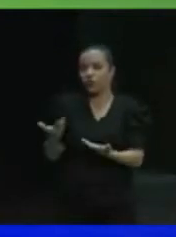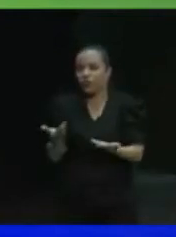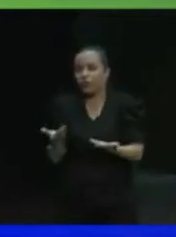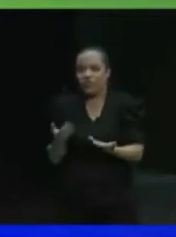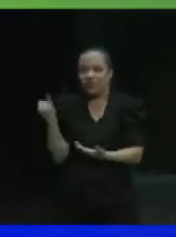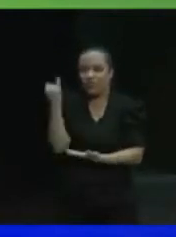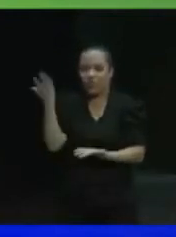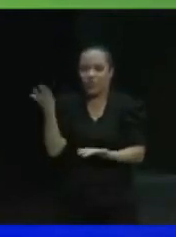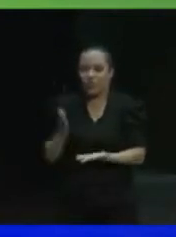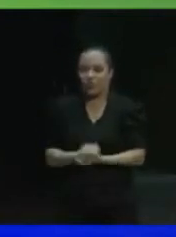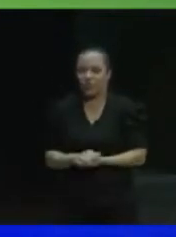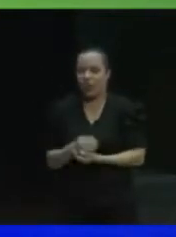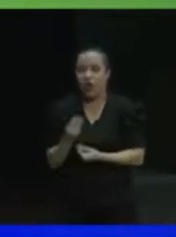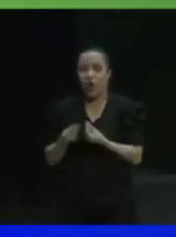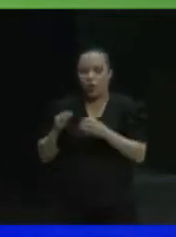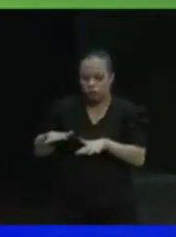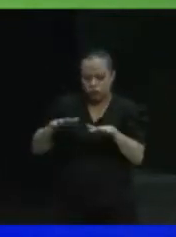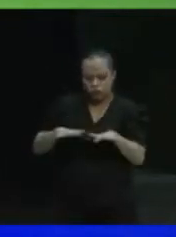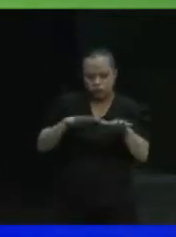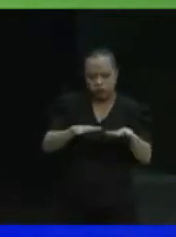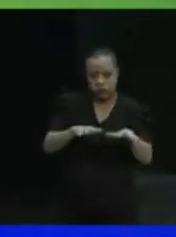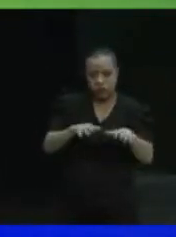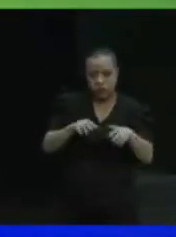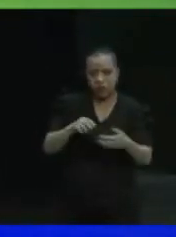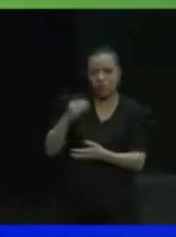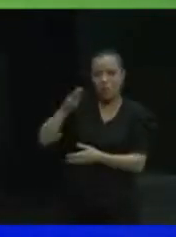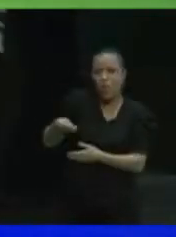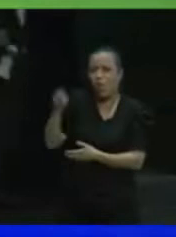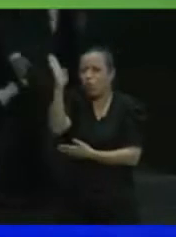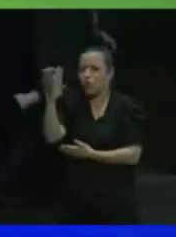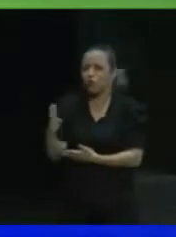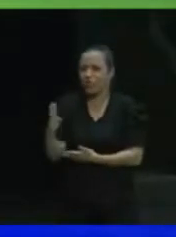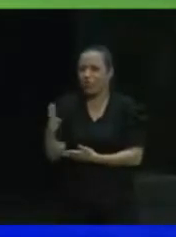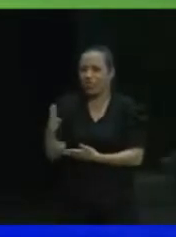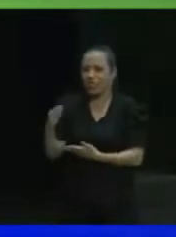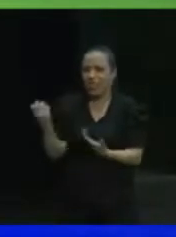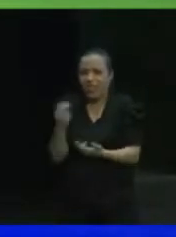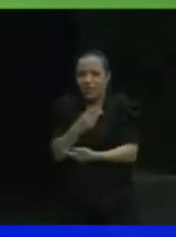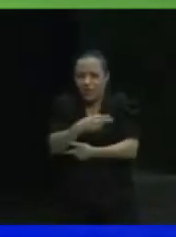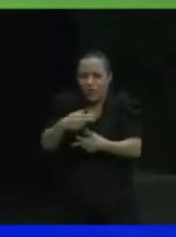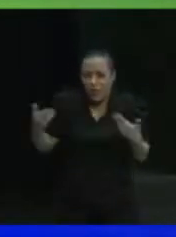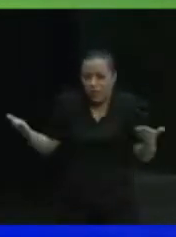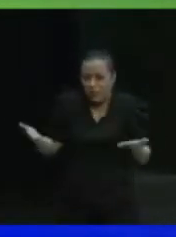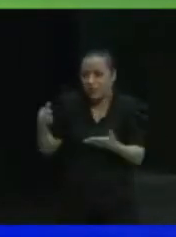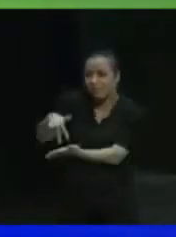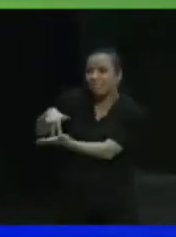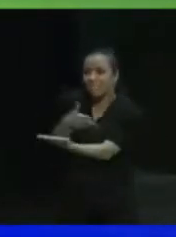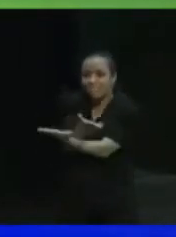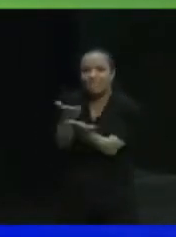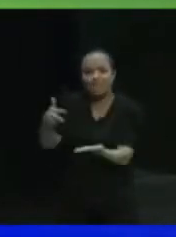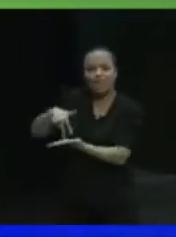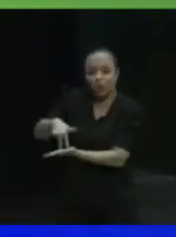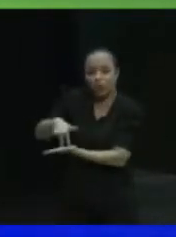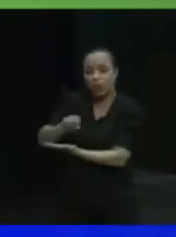importância as manifestações de milhões de brasileiros, vários aqui presentes, ou em